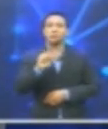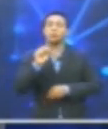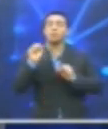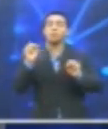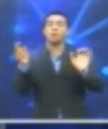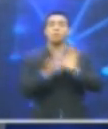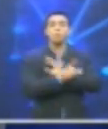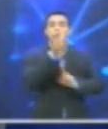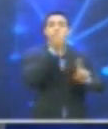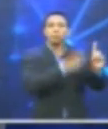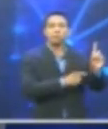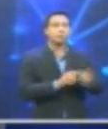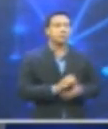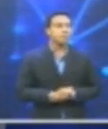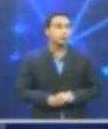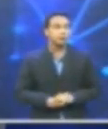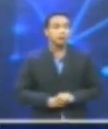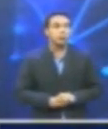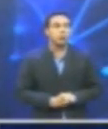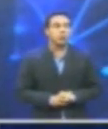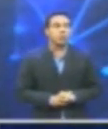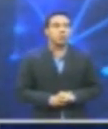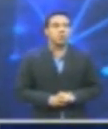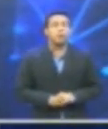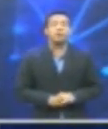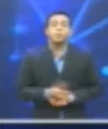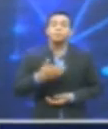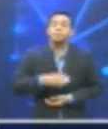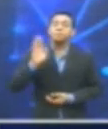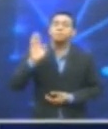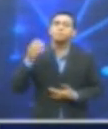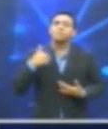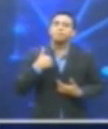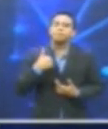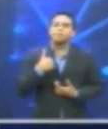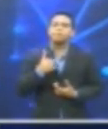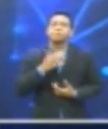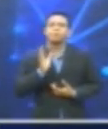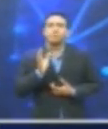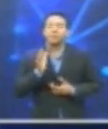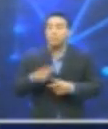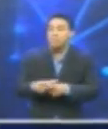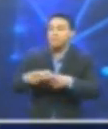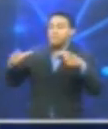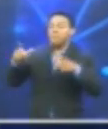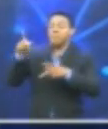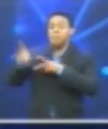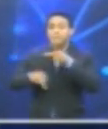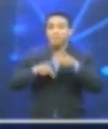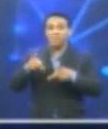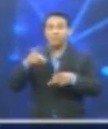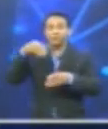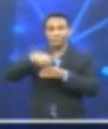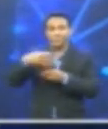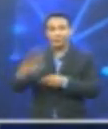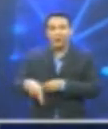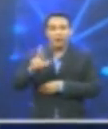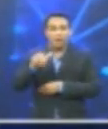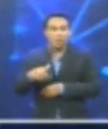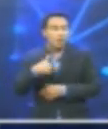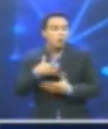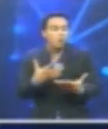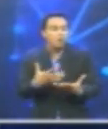fazer sua pergunta. Candidato, eu, com a maioria dos eleitores do Rio Grande do Norte, gostaria de